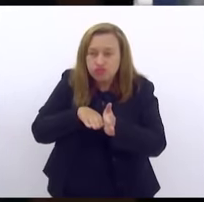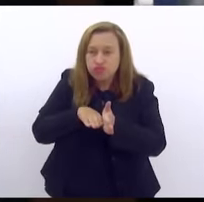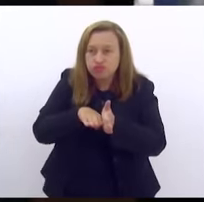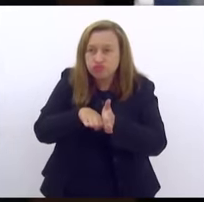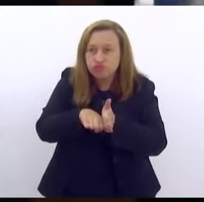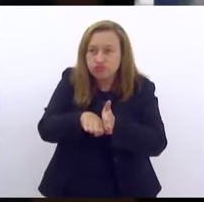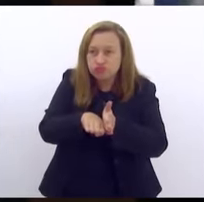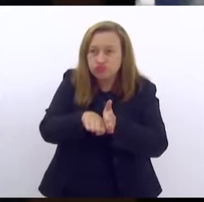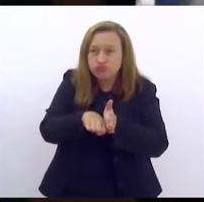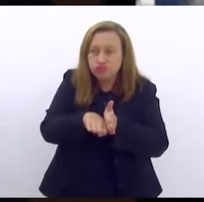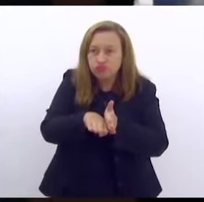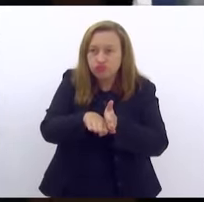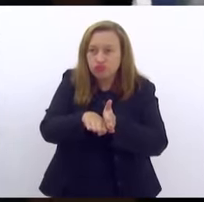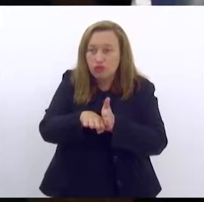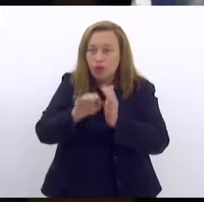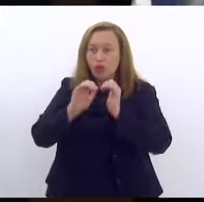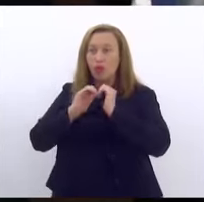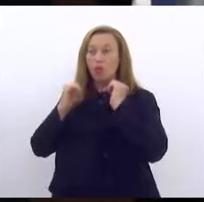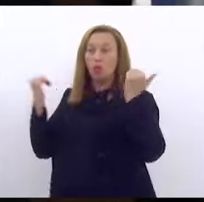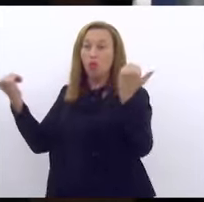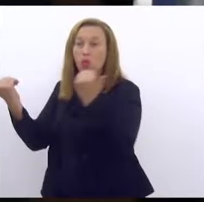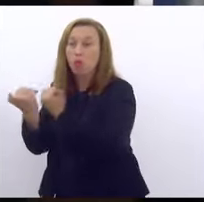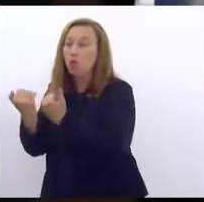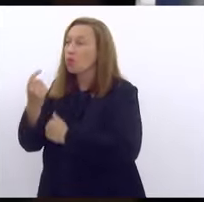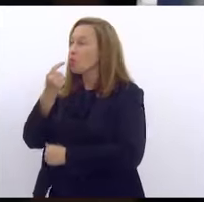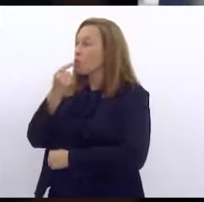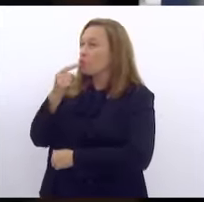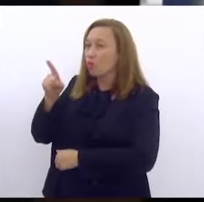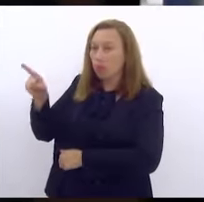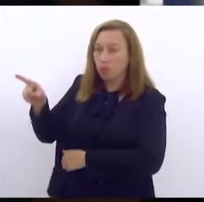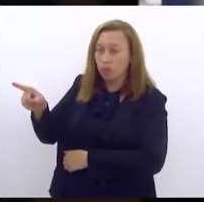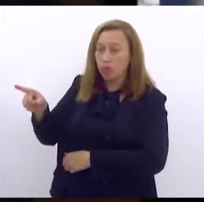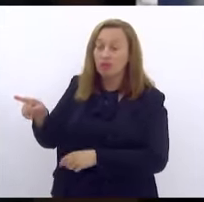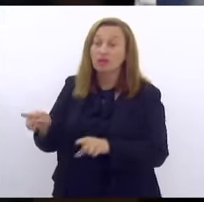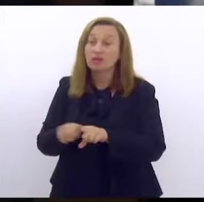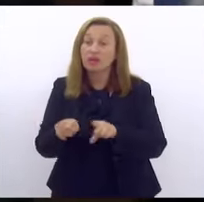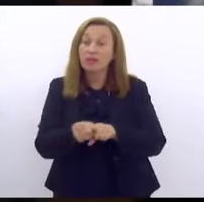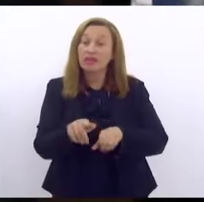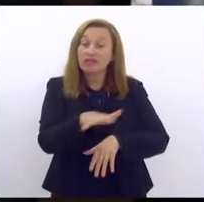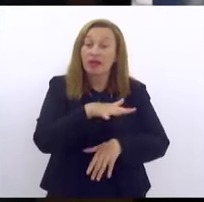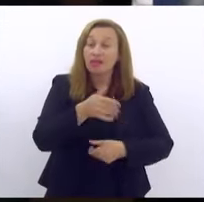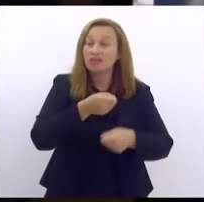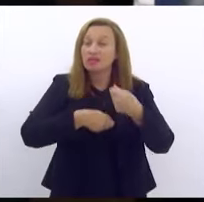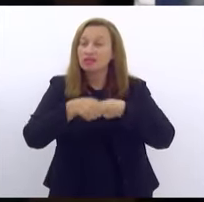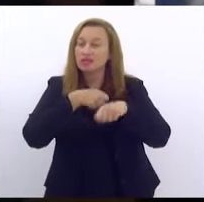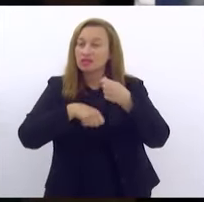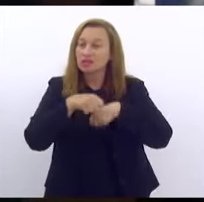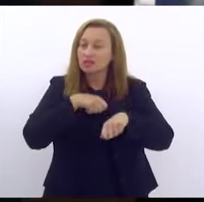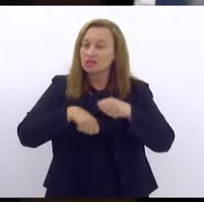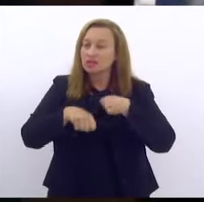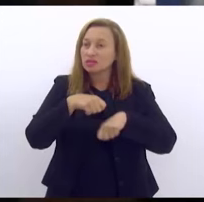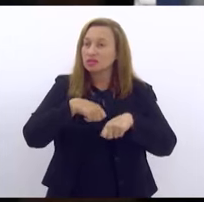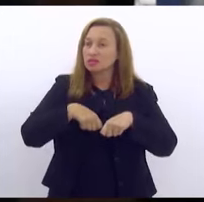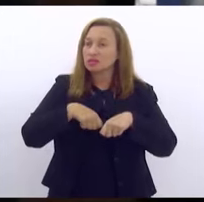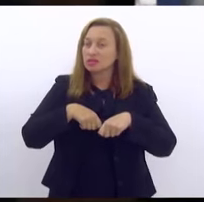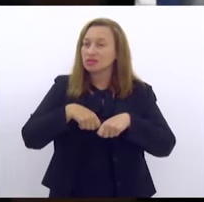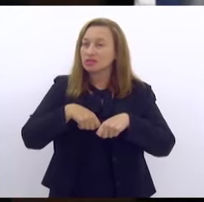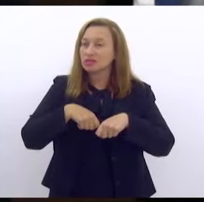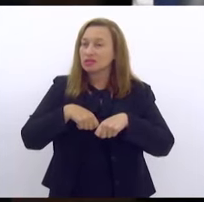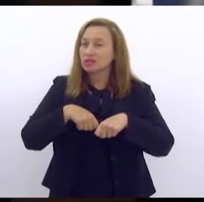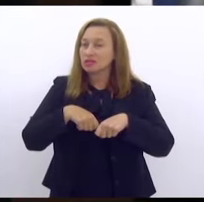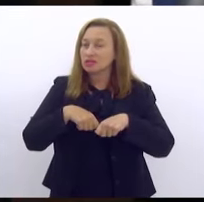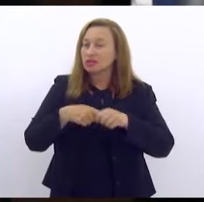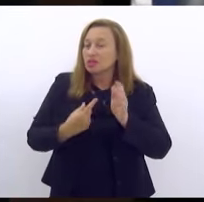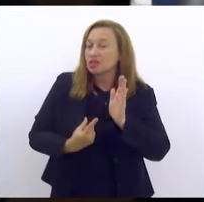no campus Maracanã, além dos trâmites administrativos que envolvam essa fonte alternativa de